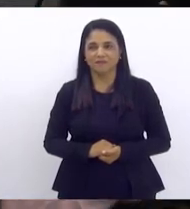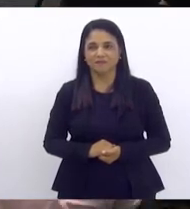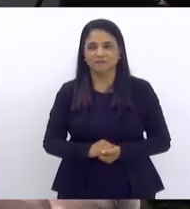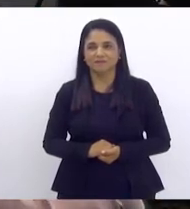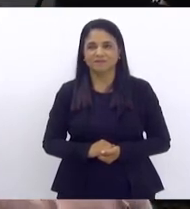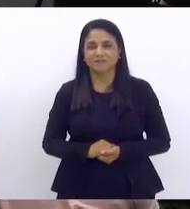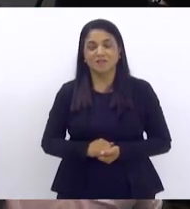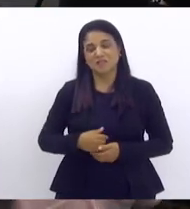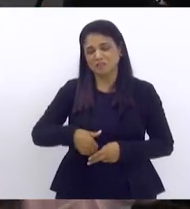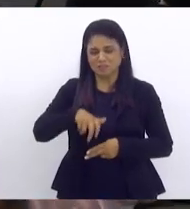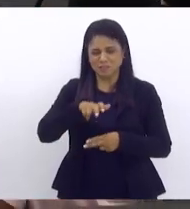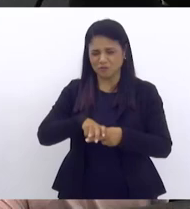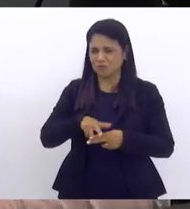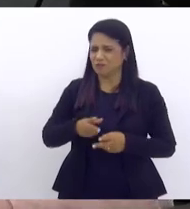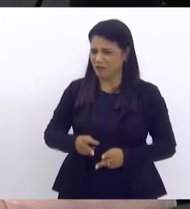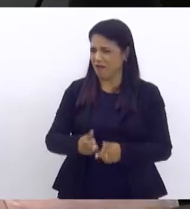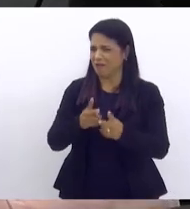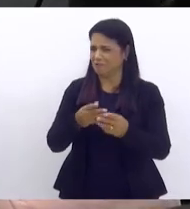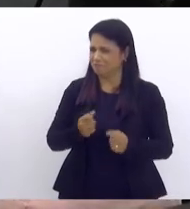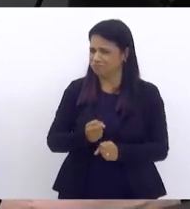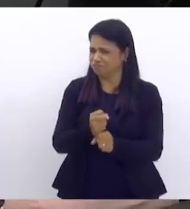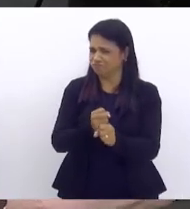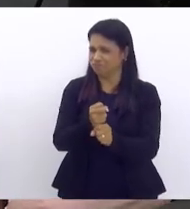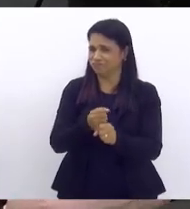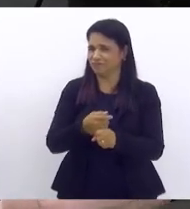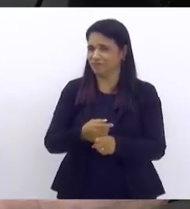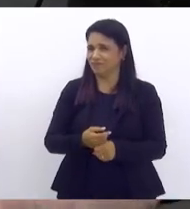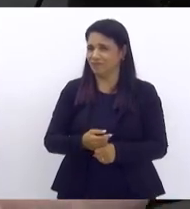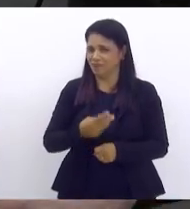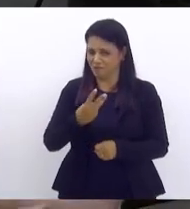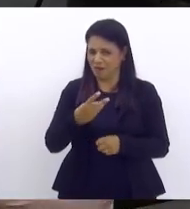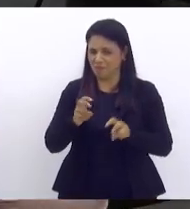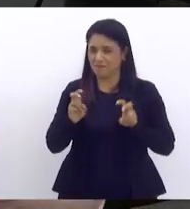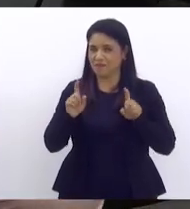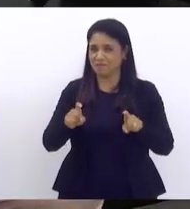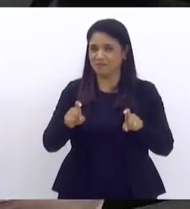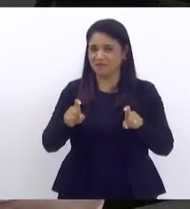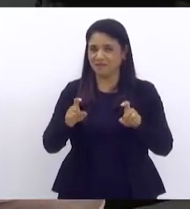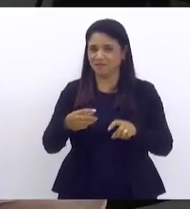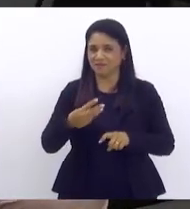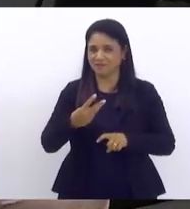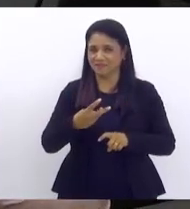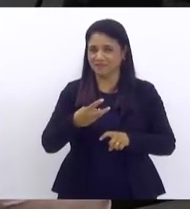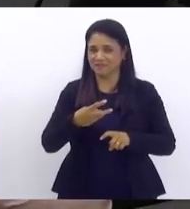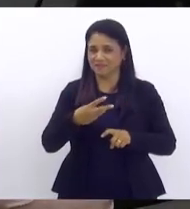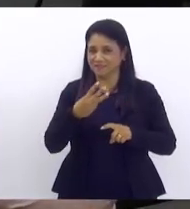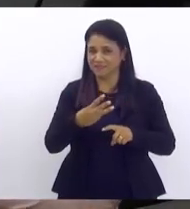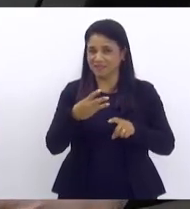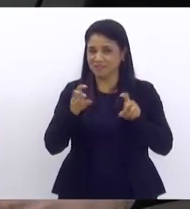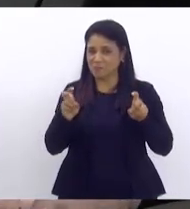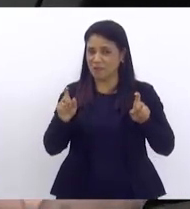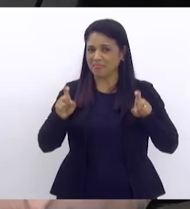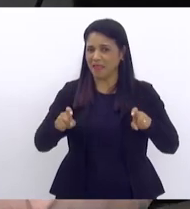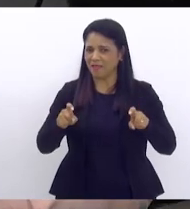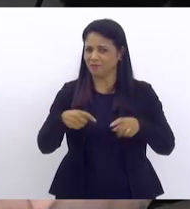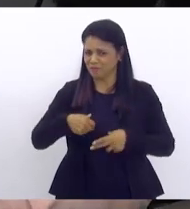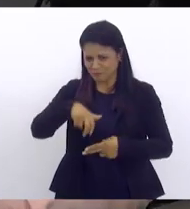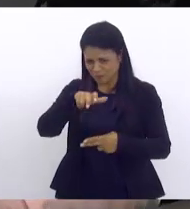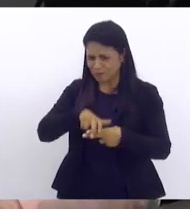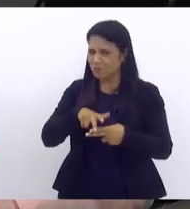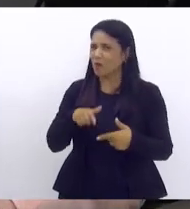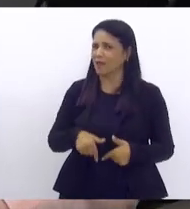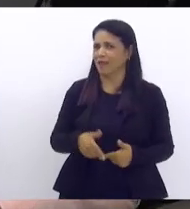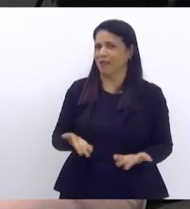Assentou muito aqui nessa cadeira. Fez mandato, pelo amor de Deus. Hã? Já foi 3 mandatos aqui, pelo amor de